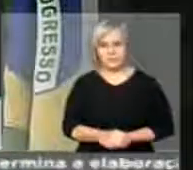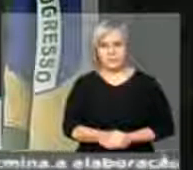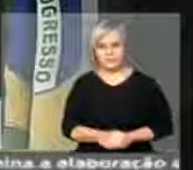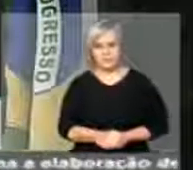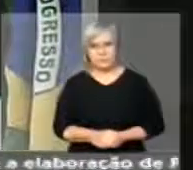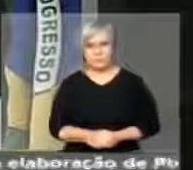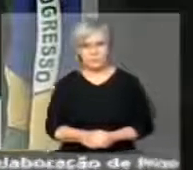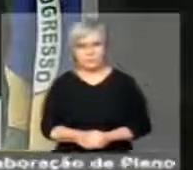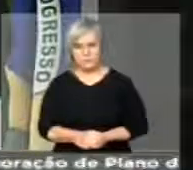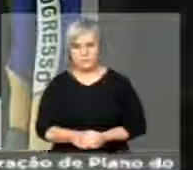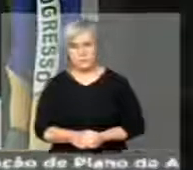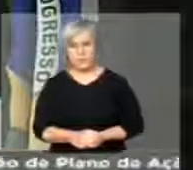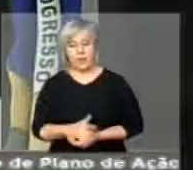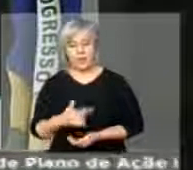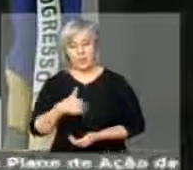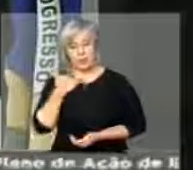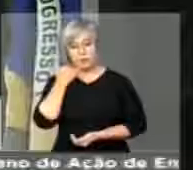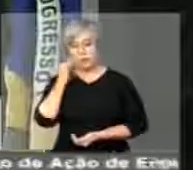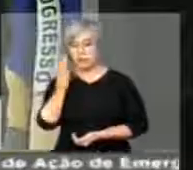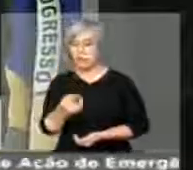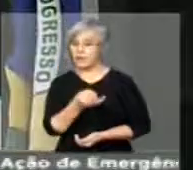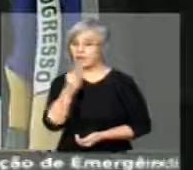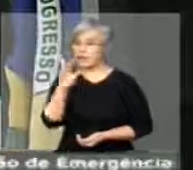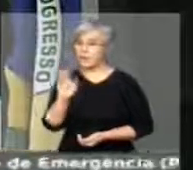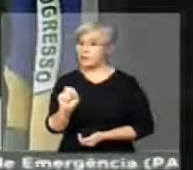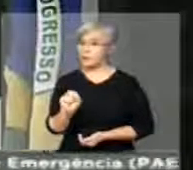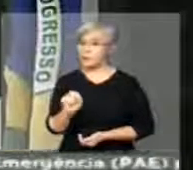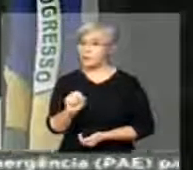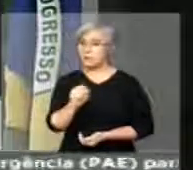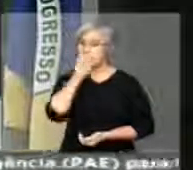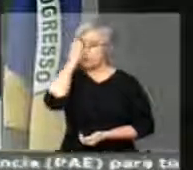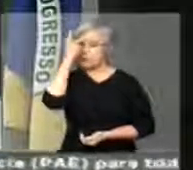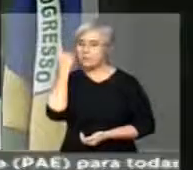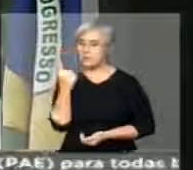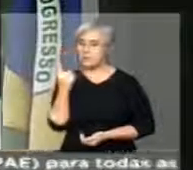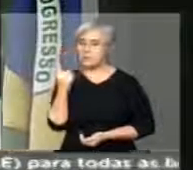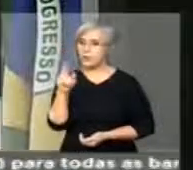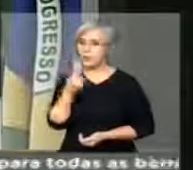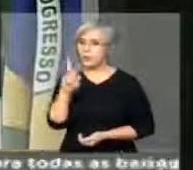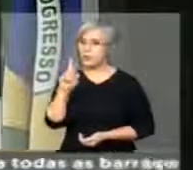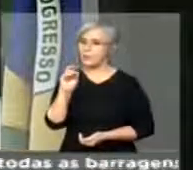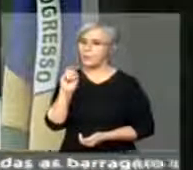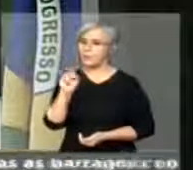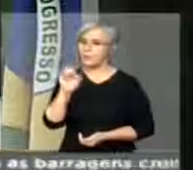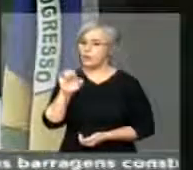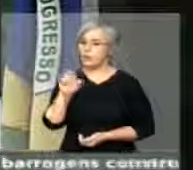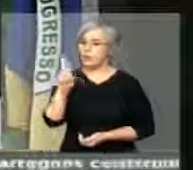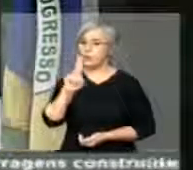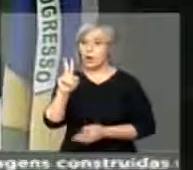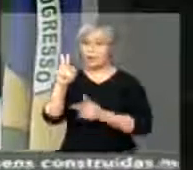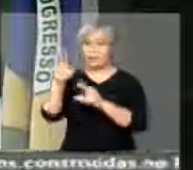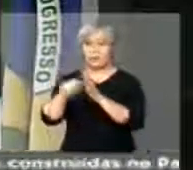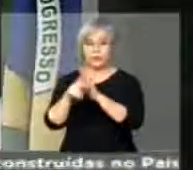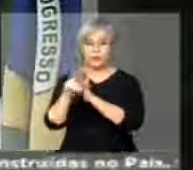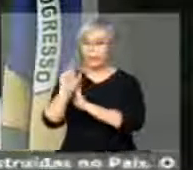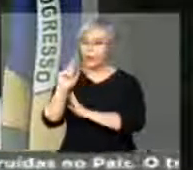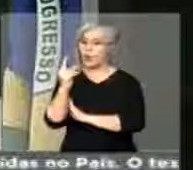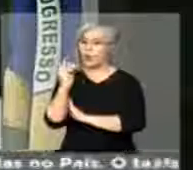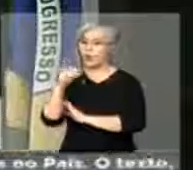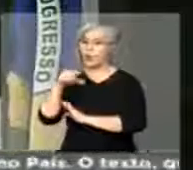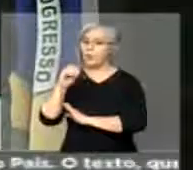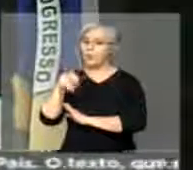homônima de outra Rose que muito trabalho e dor de cabeça deu ao ex-presidente Lula. Eu quero que